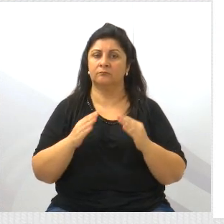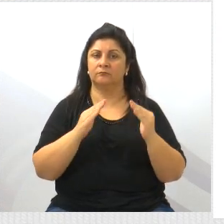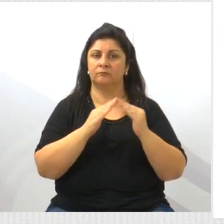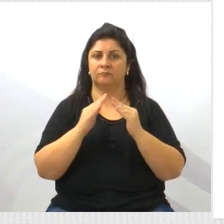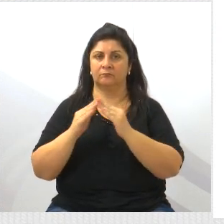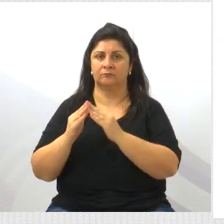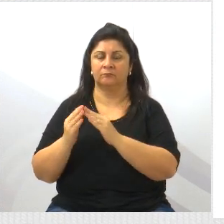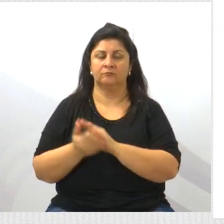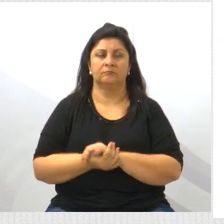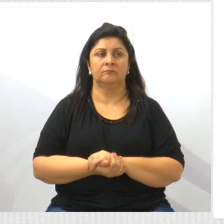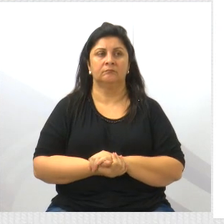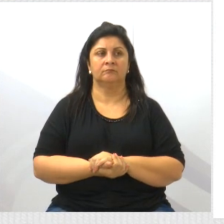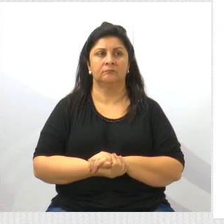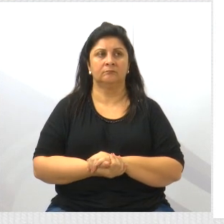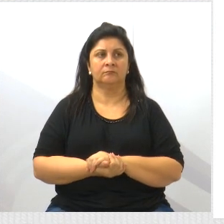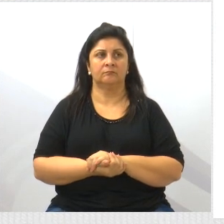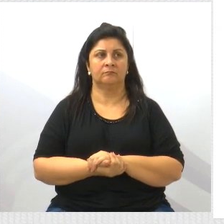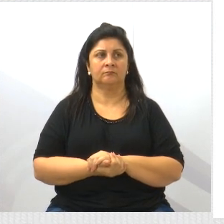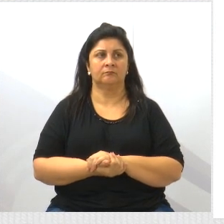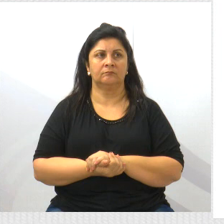Tá?